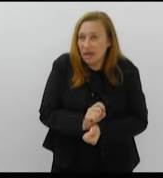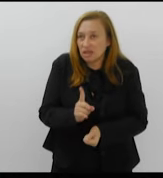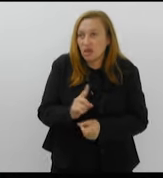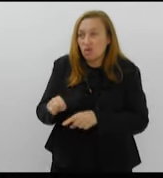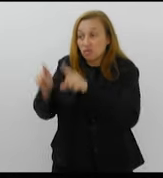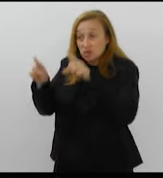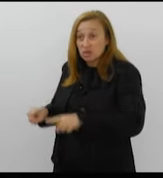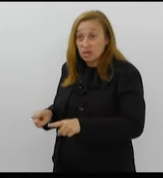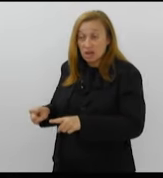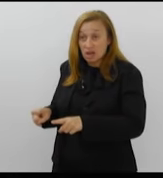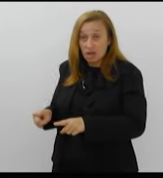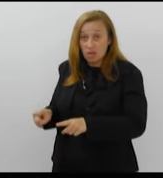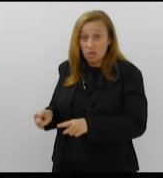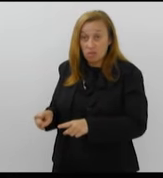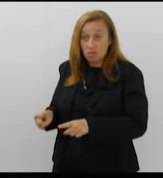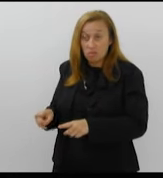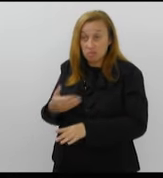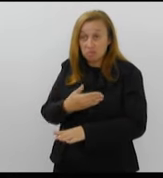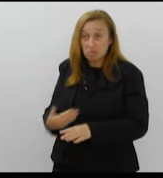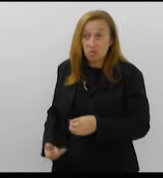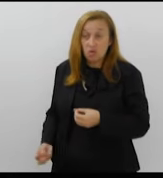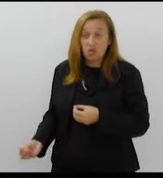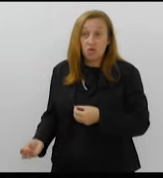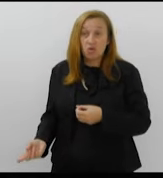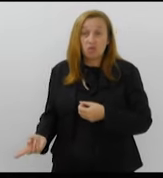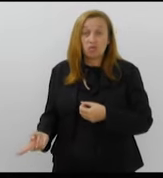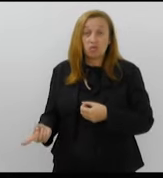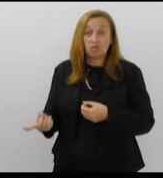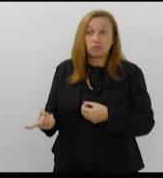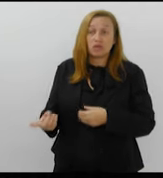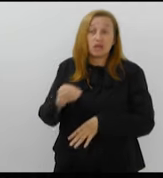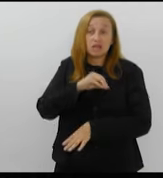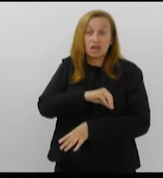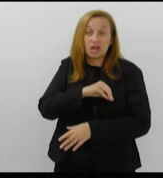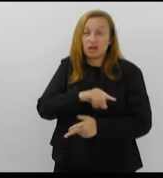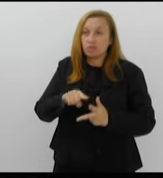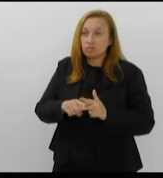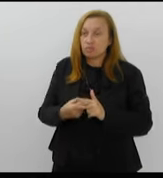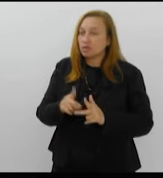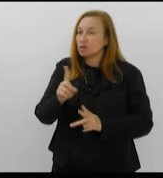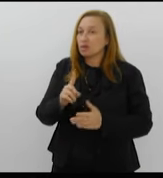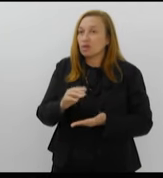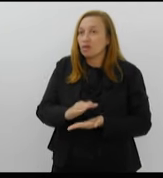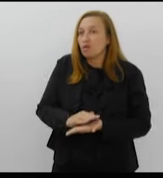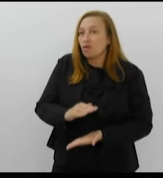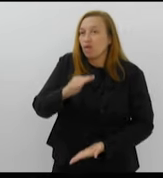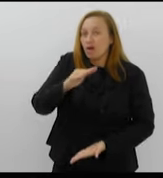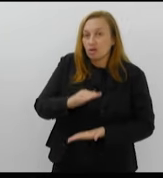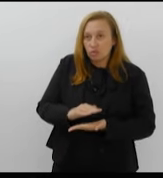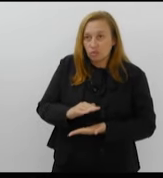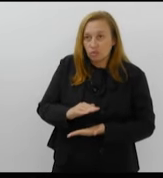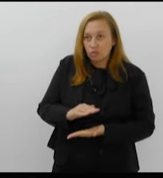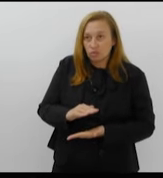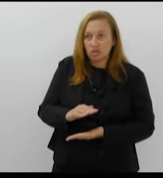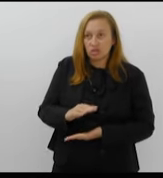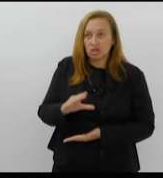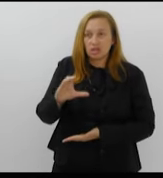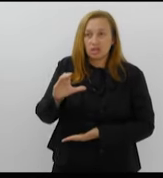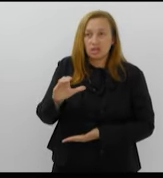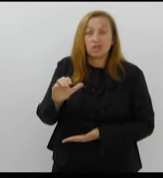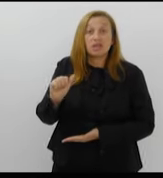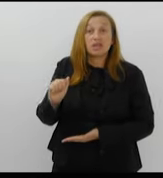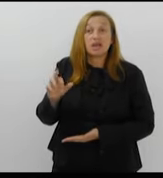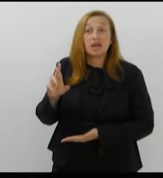a reposição salarial. Não para de crescer, porque o volume de cargos comissionados não para de